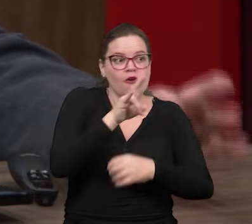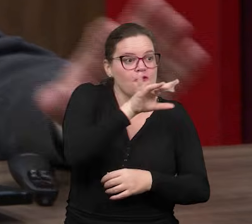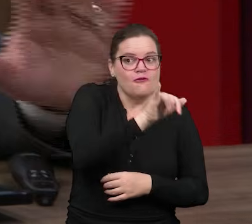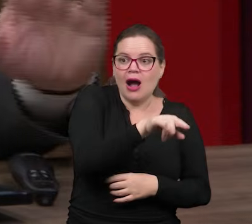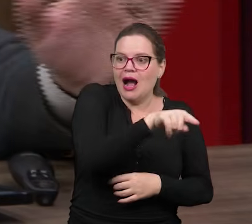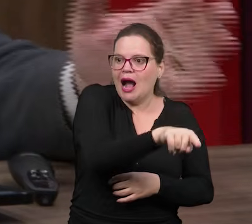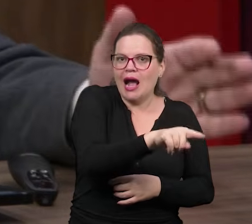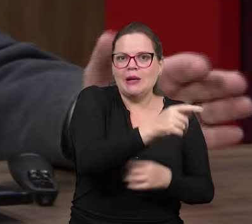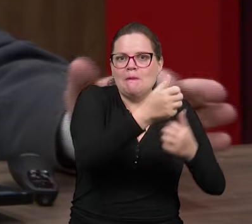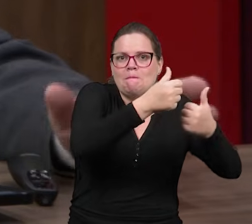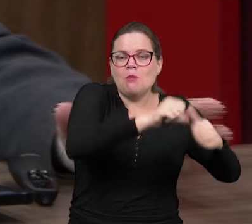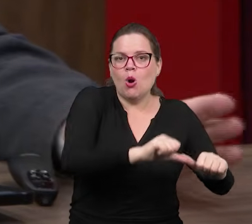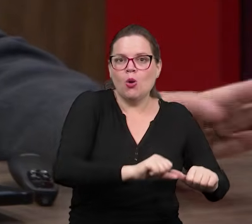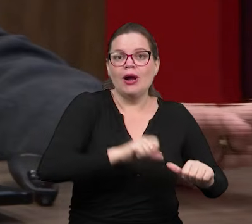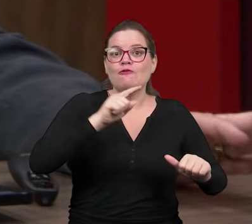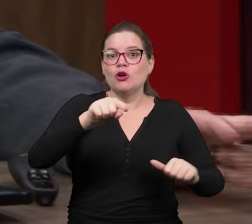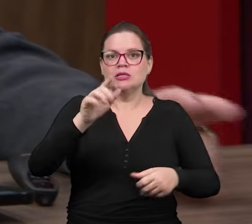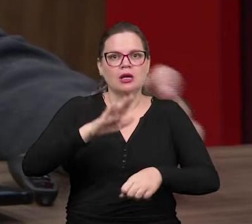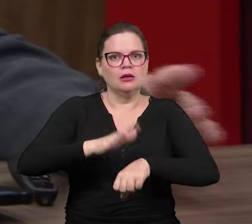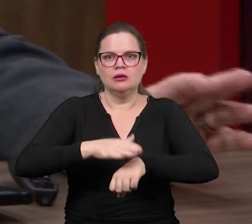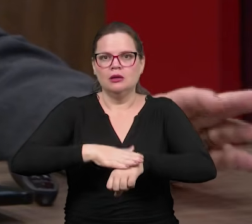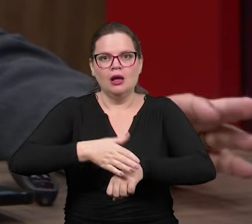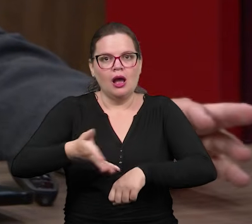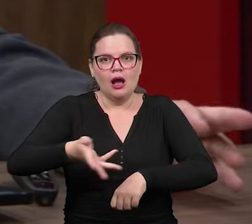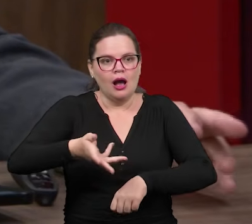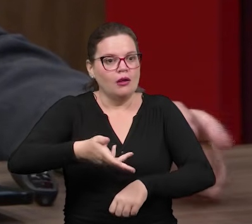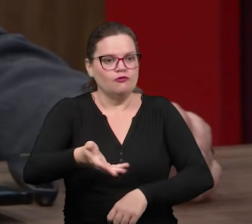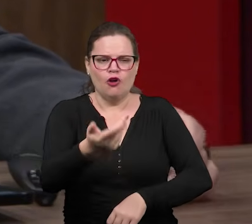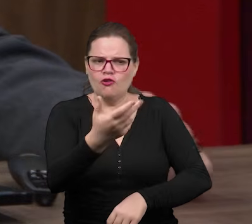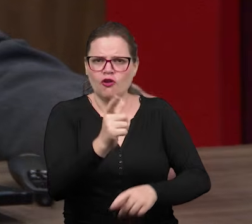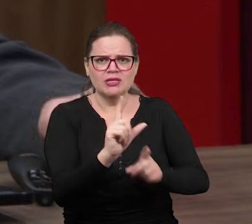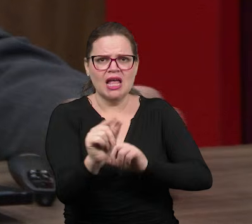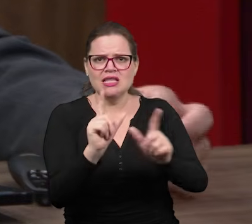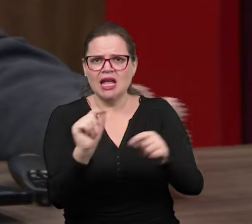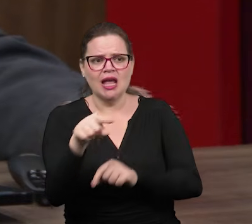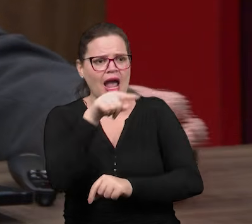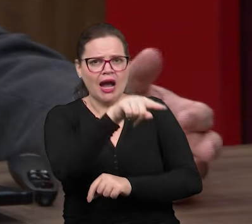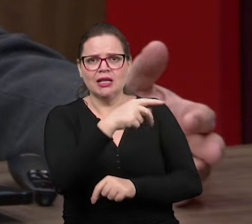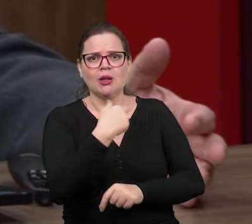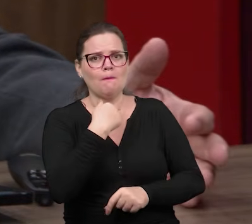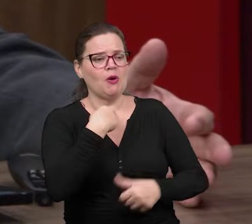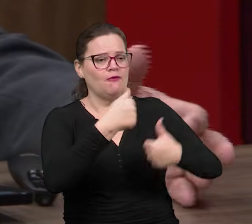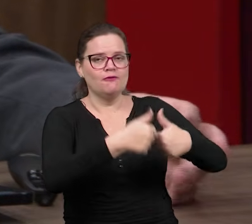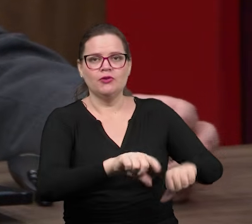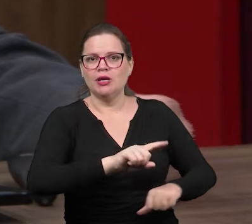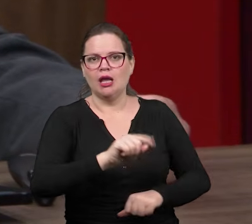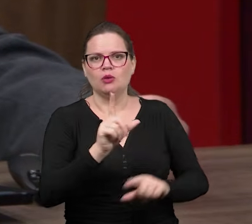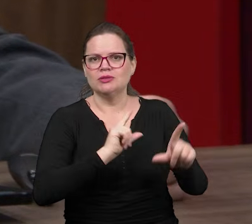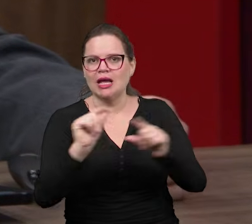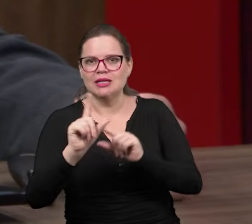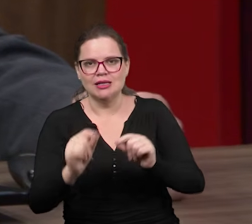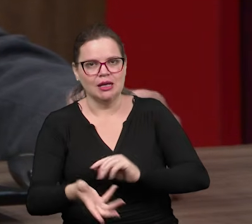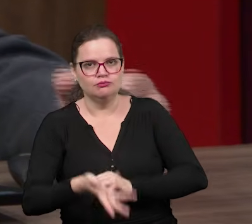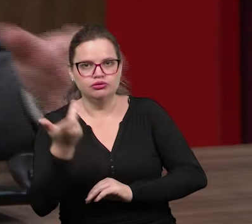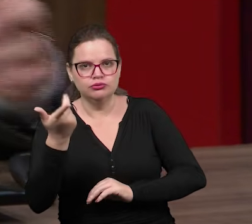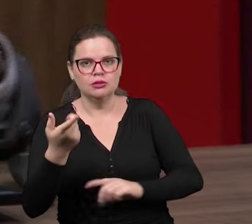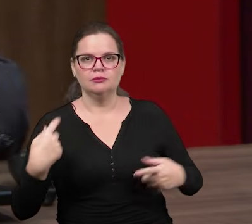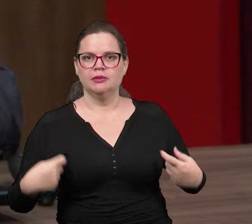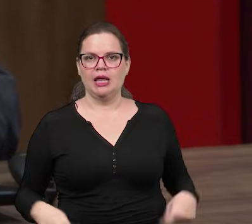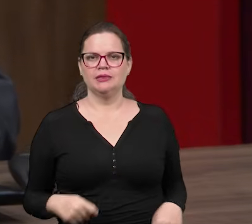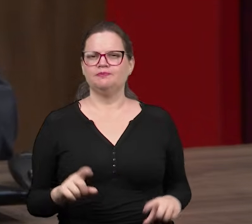todo mundo, ó, vamos sair porque vai acontecer uma catástrofe, não podemos estar aqui. O que isso tem a ver com a fé? Nós sabemos